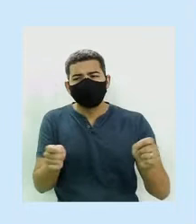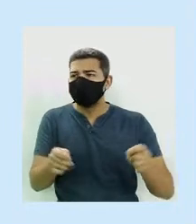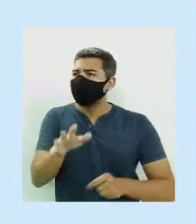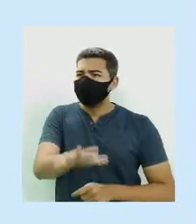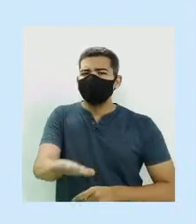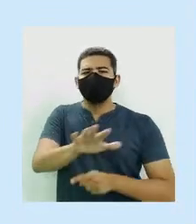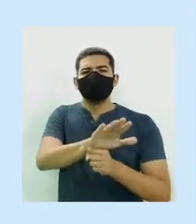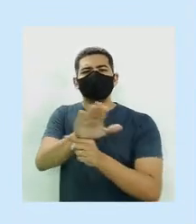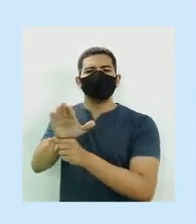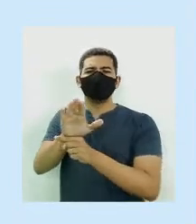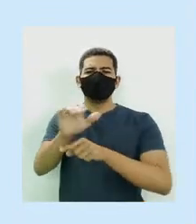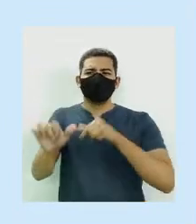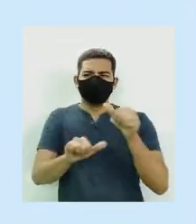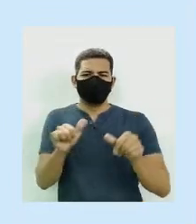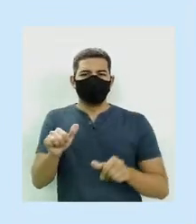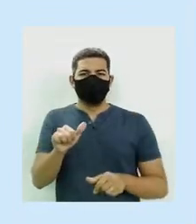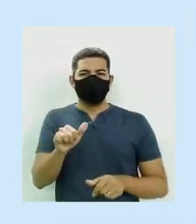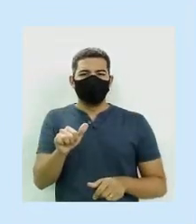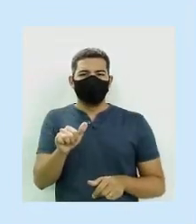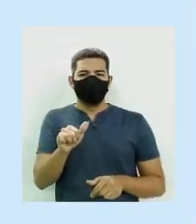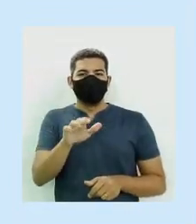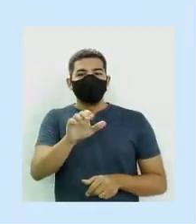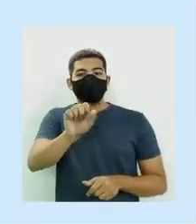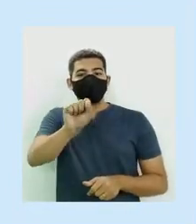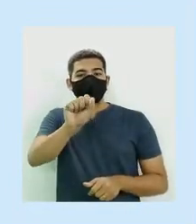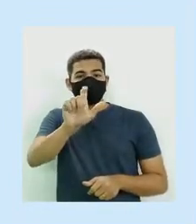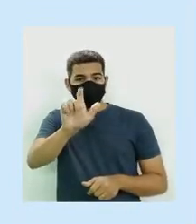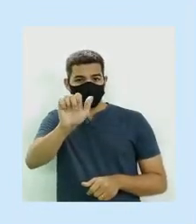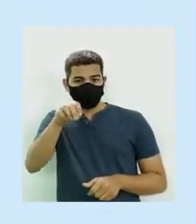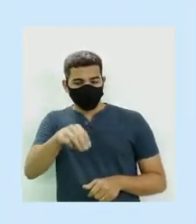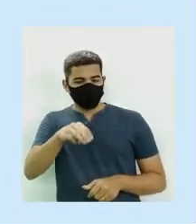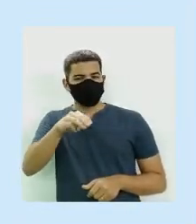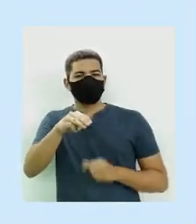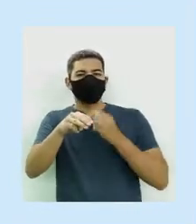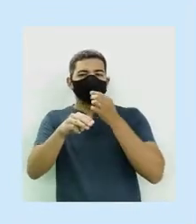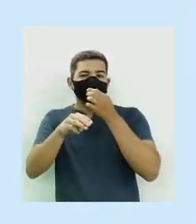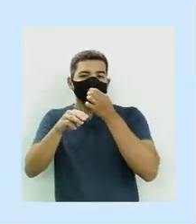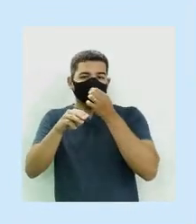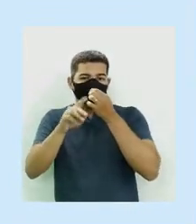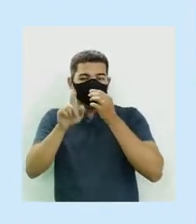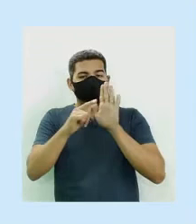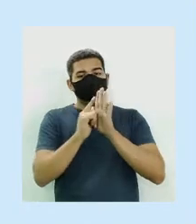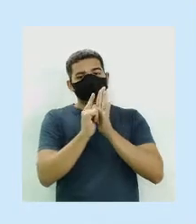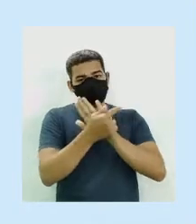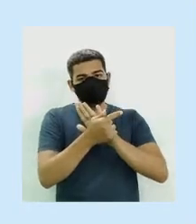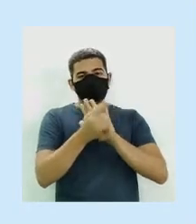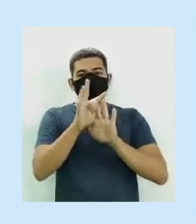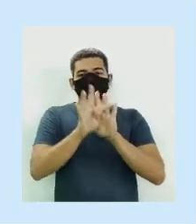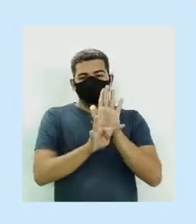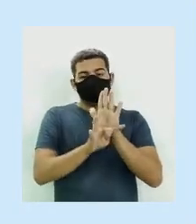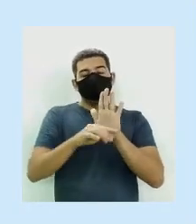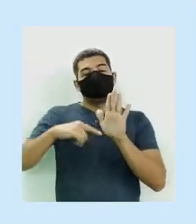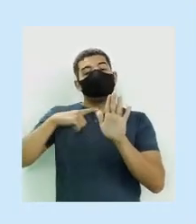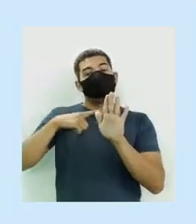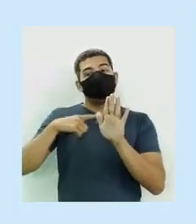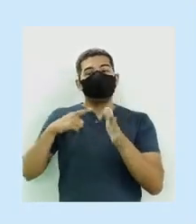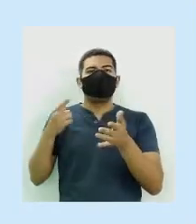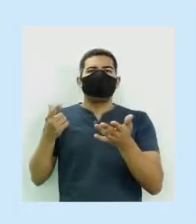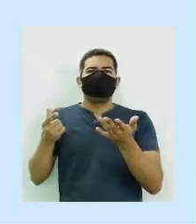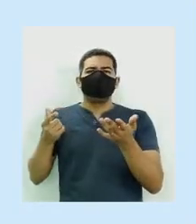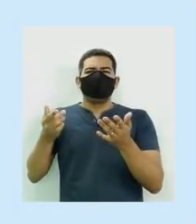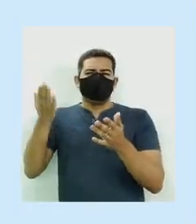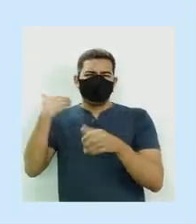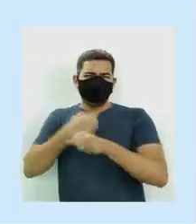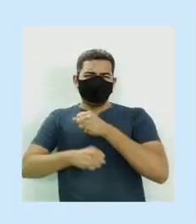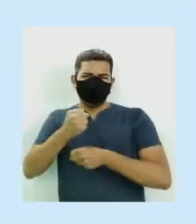preste atenção no que é o slam. Como eu tinha dito a vocês, esse gênero textual, ele surge nos